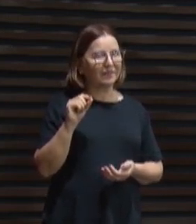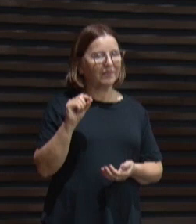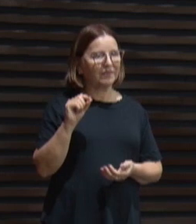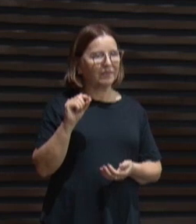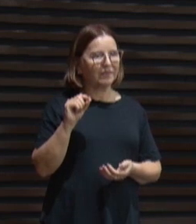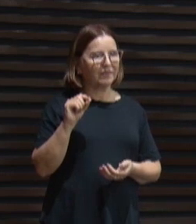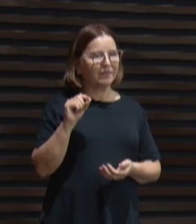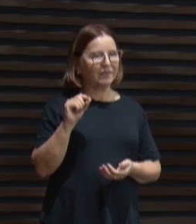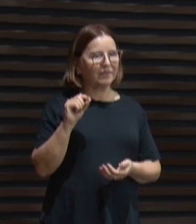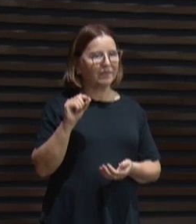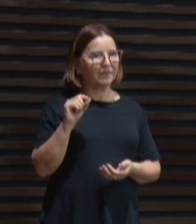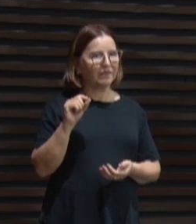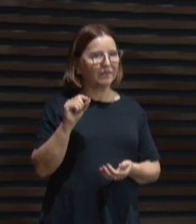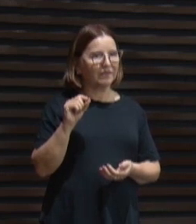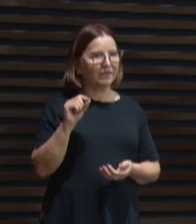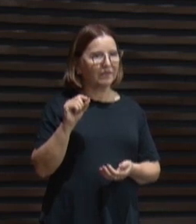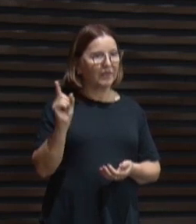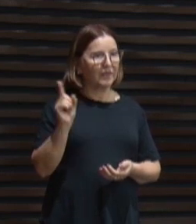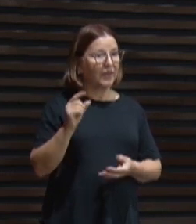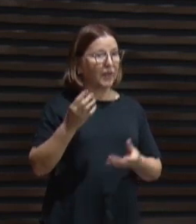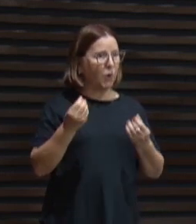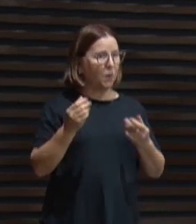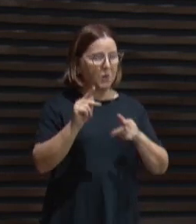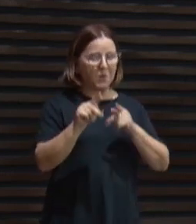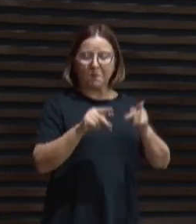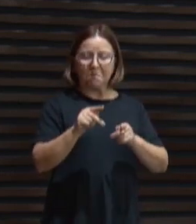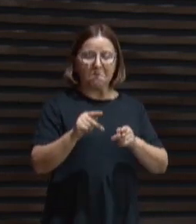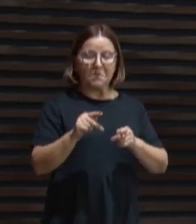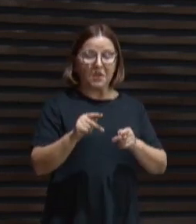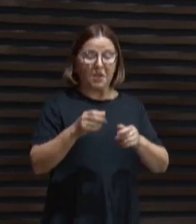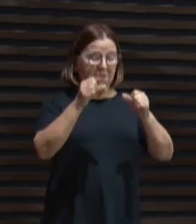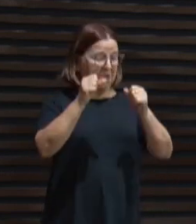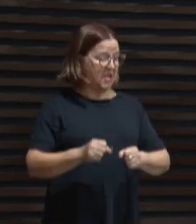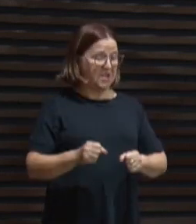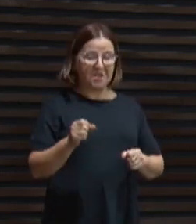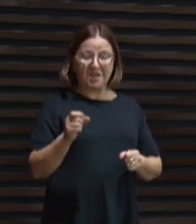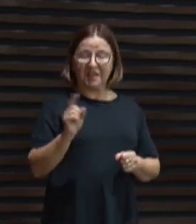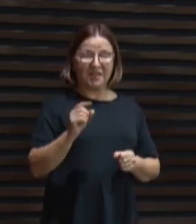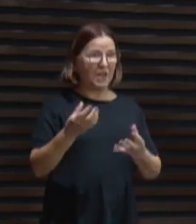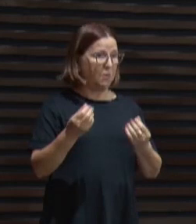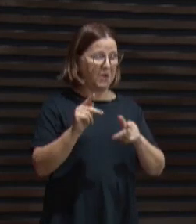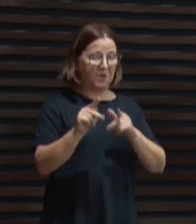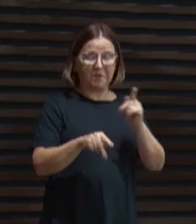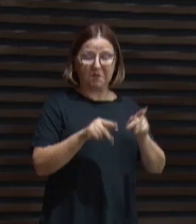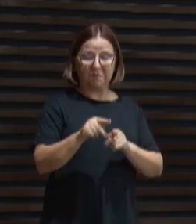Não são muitos os poderosos, nem os de nobre nascimento, nem os sábios.